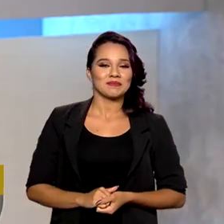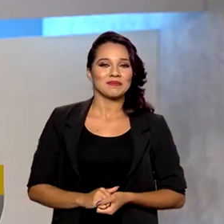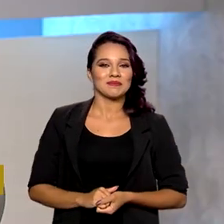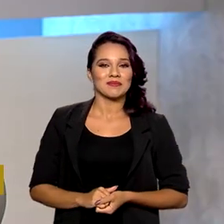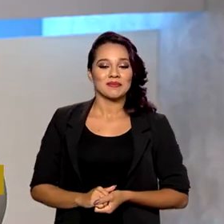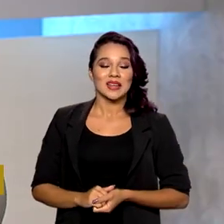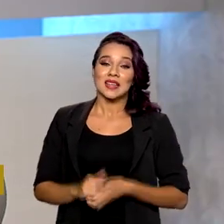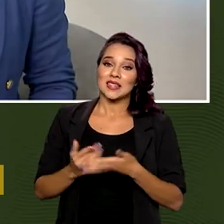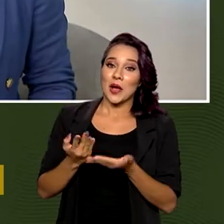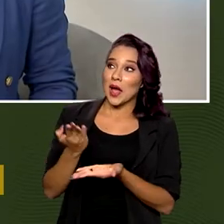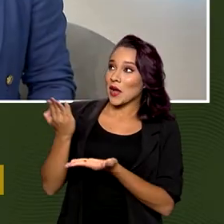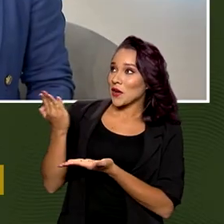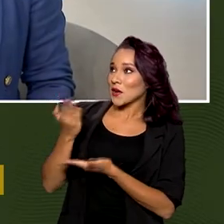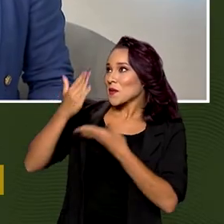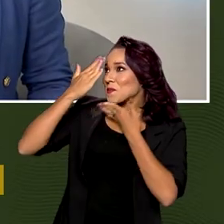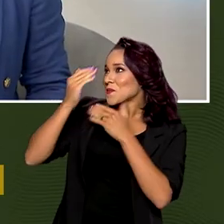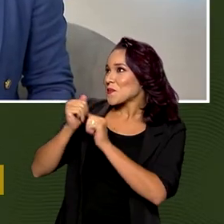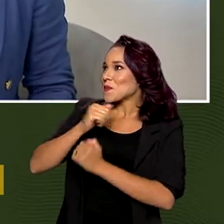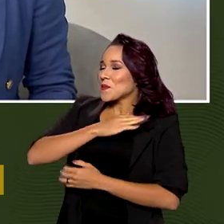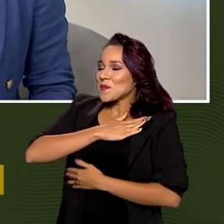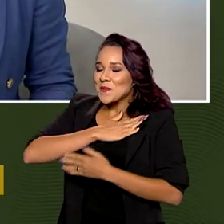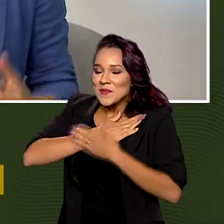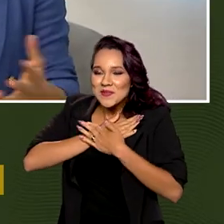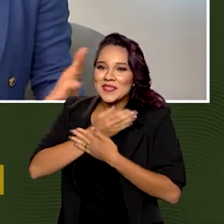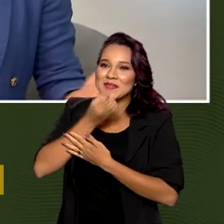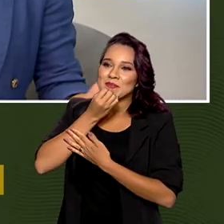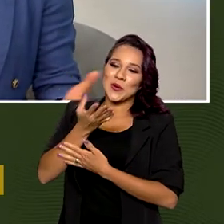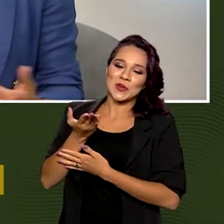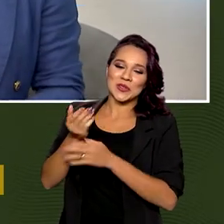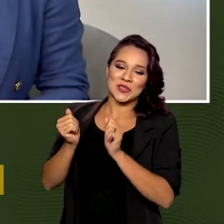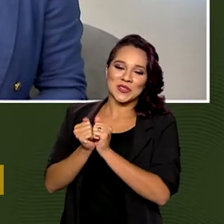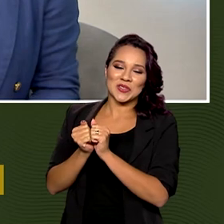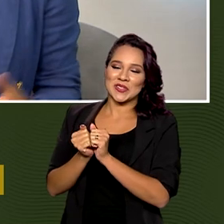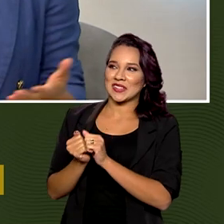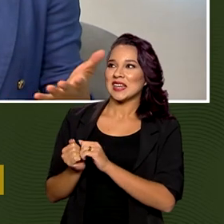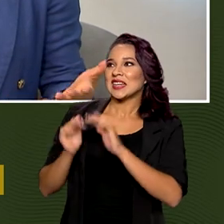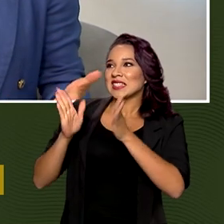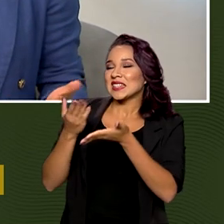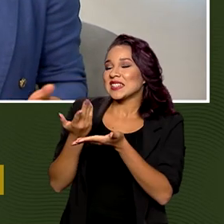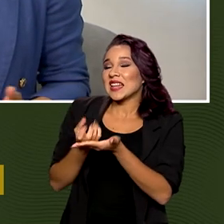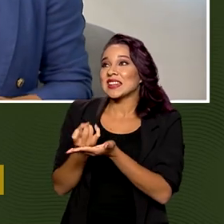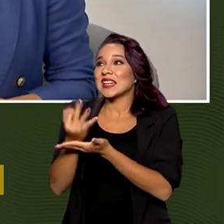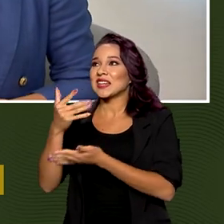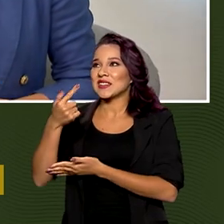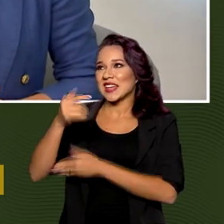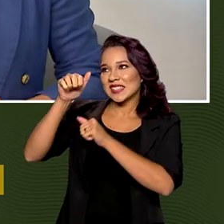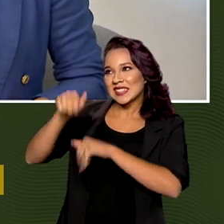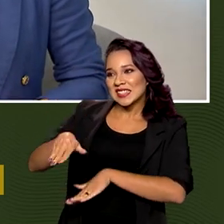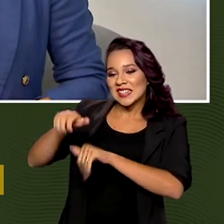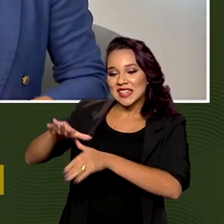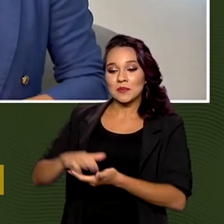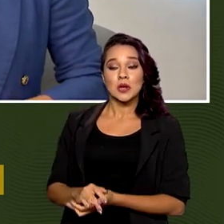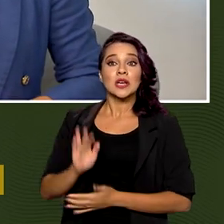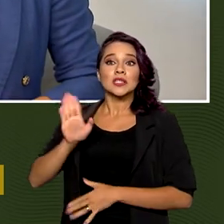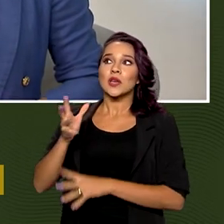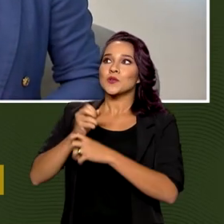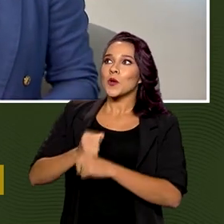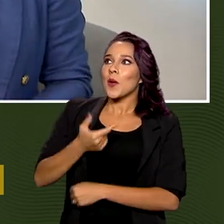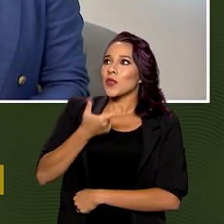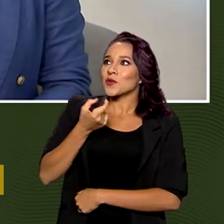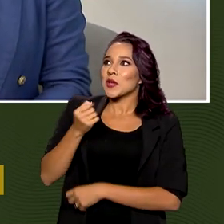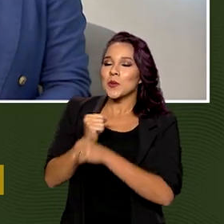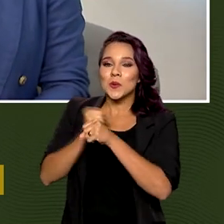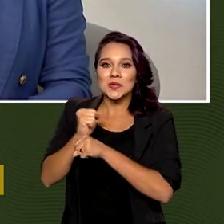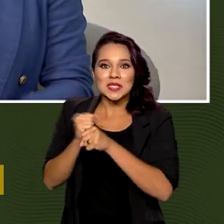Renata, Paulo, foi um prazer imenso estar aqui dividindo a gente que já fez tanto 7 de setembro, né? Está no bicentenário, é